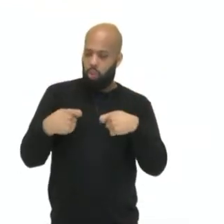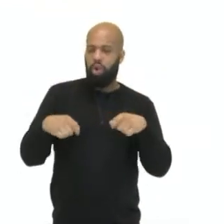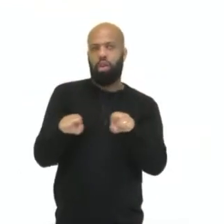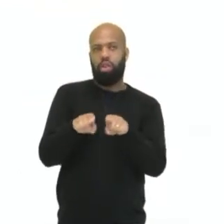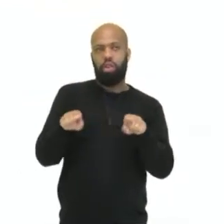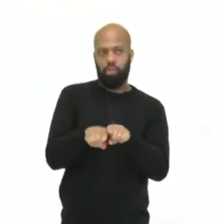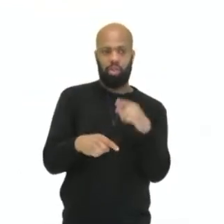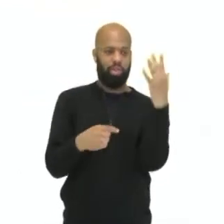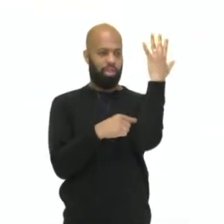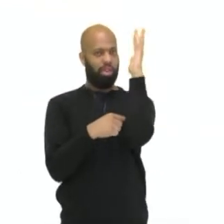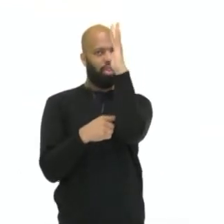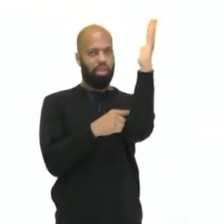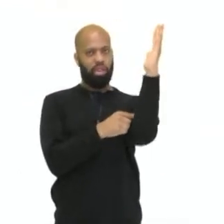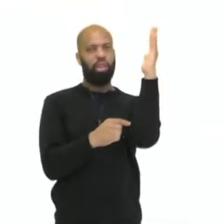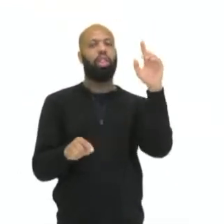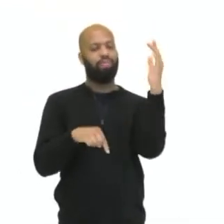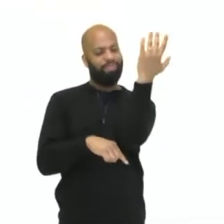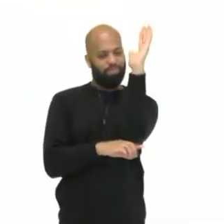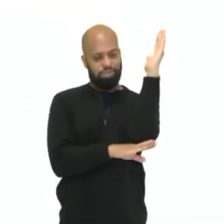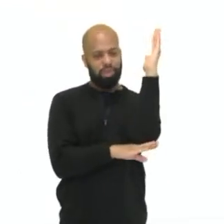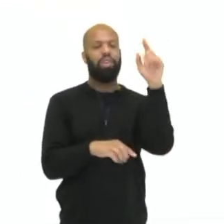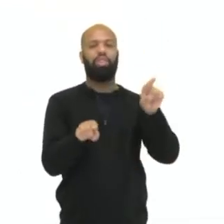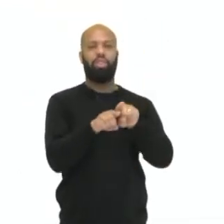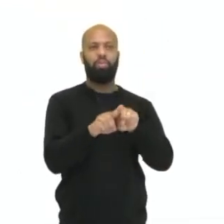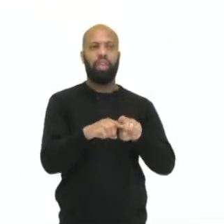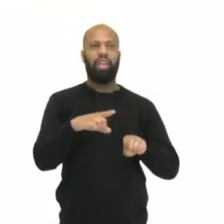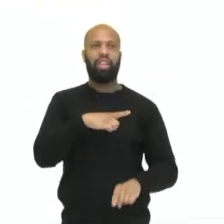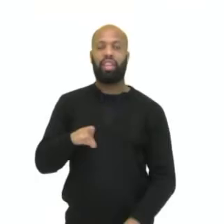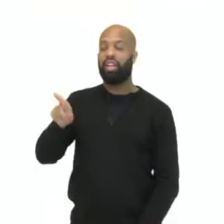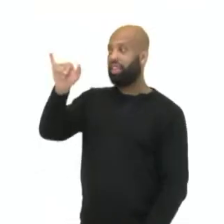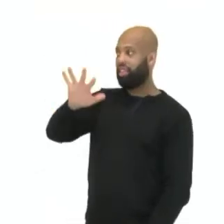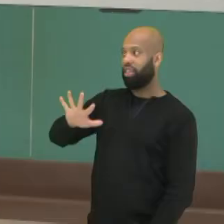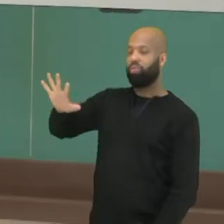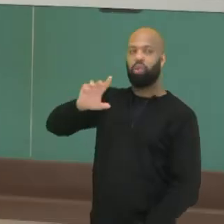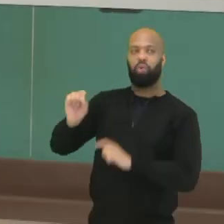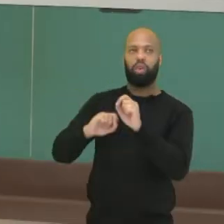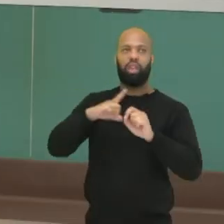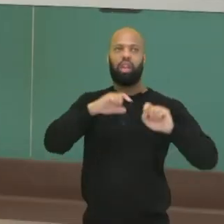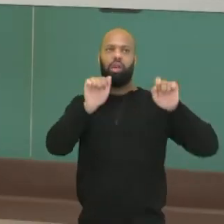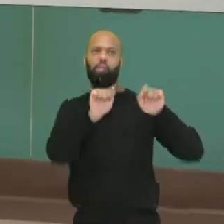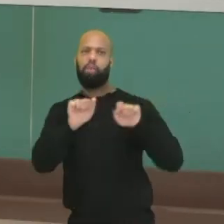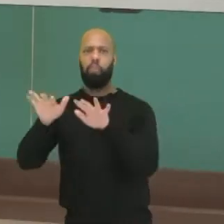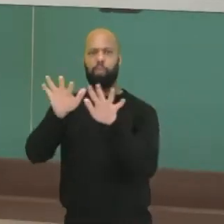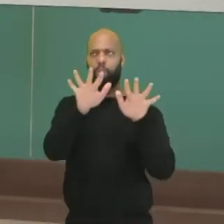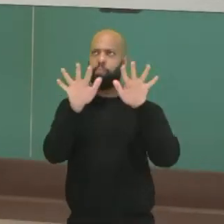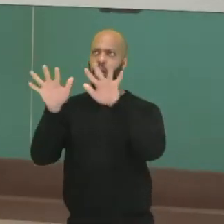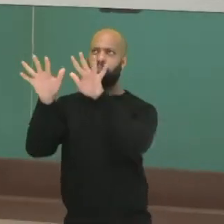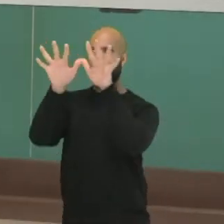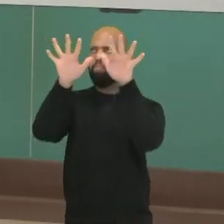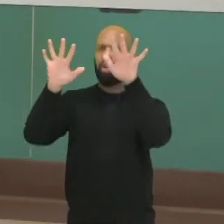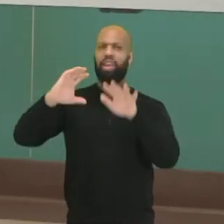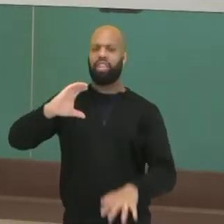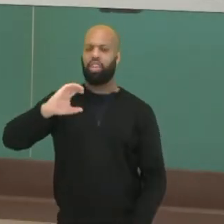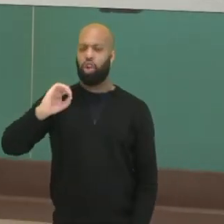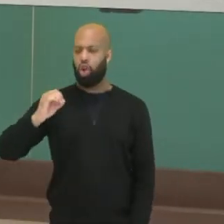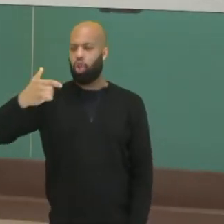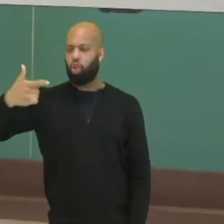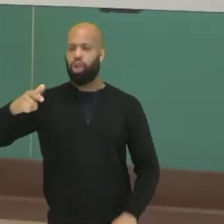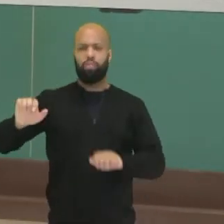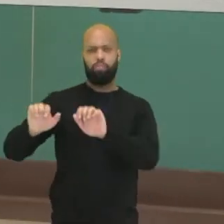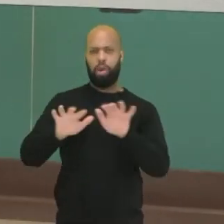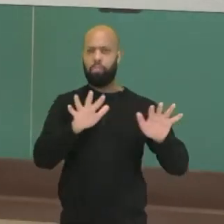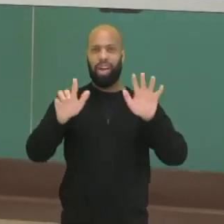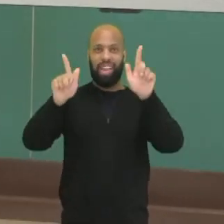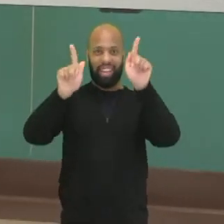própria planta, tá bom? Existe também nesse desenho aqui a emissão de gás carbônico ali pelas indústrias,